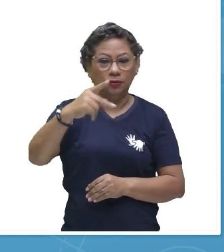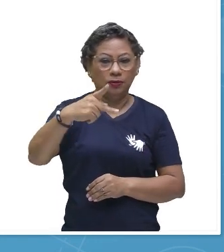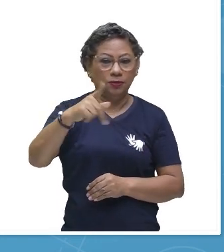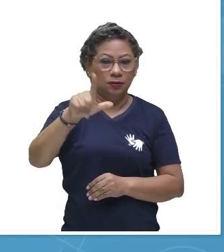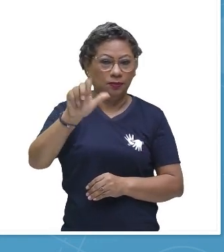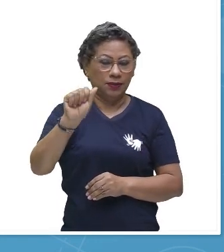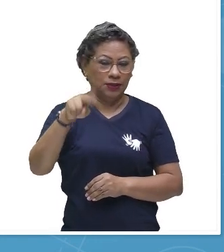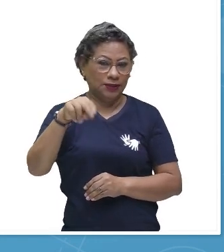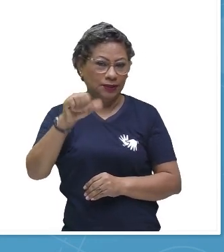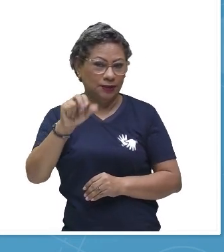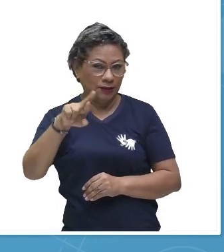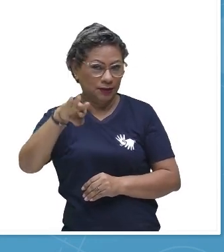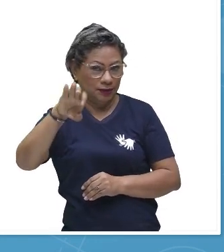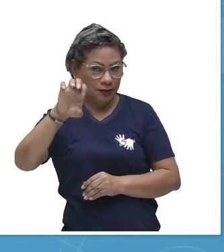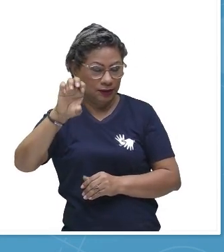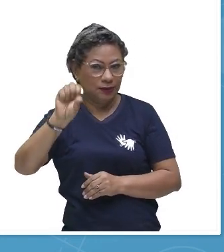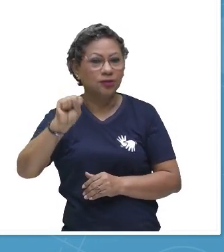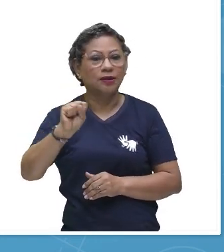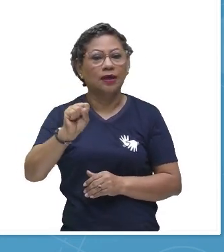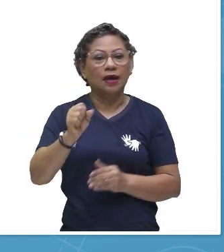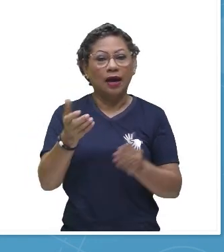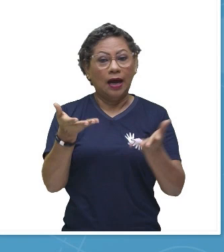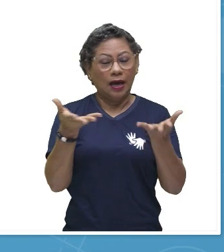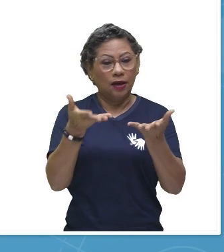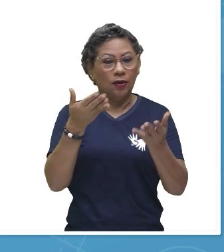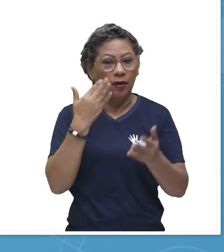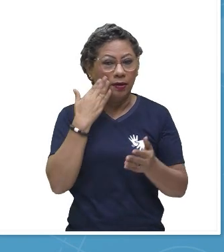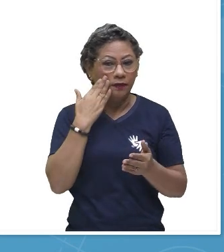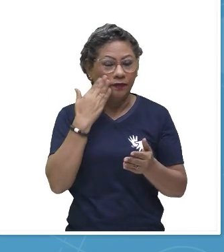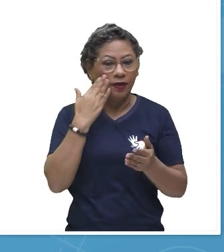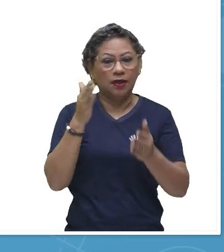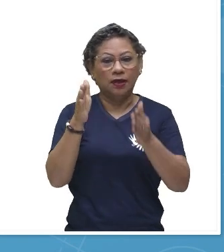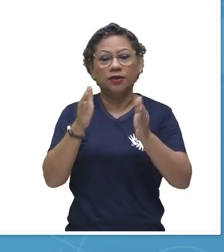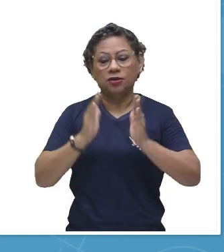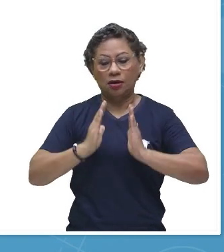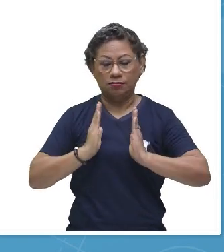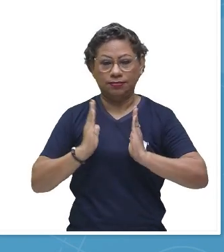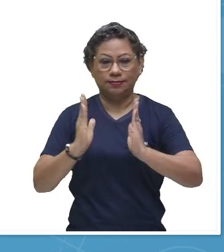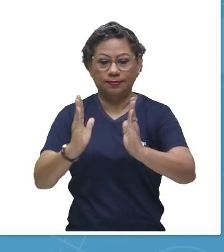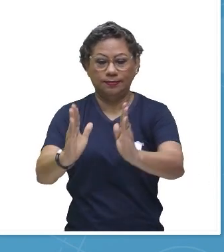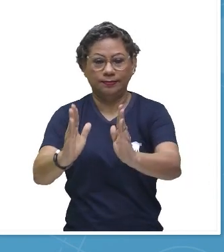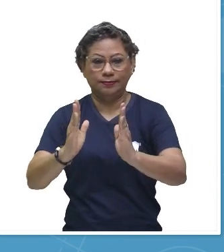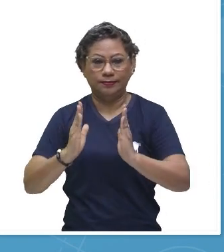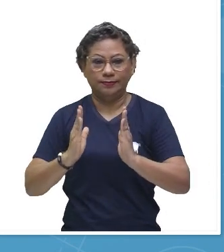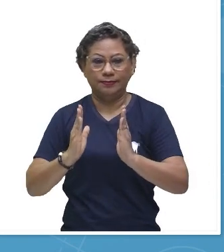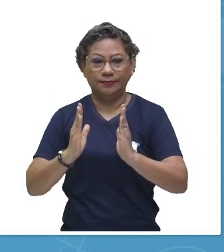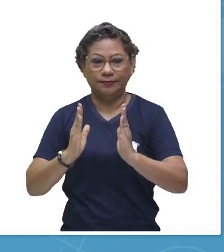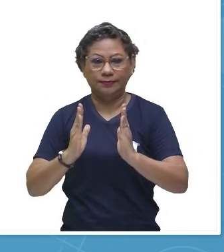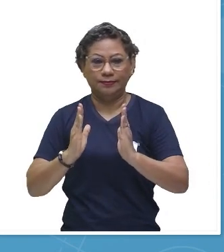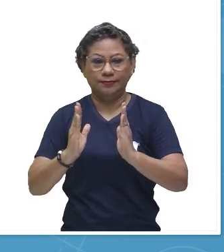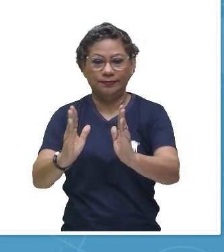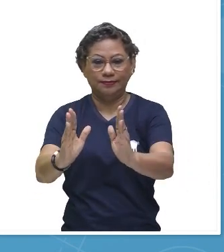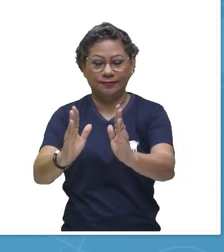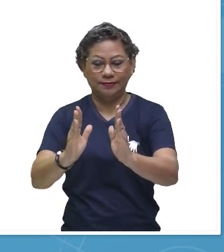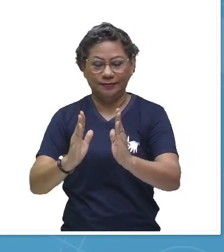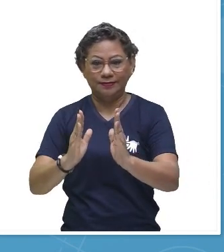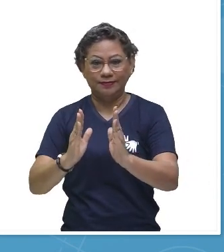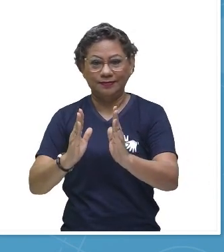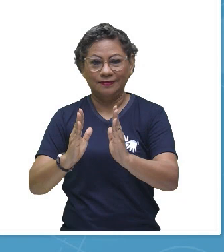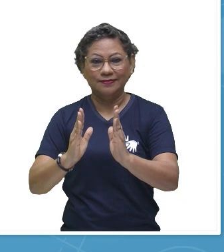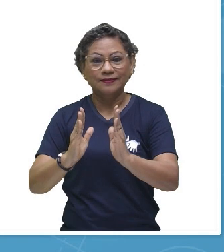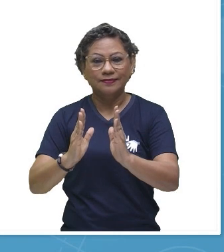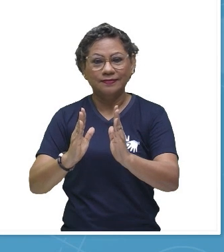Vejam aqui as retas E e D. elas já estão nesse plano lateral